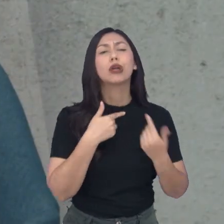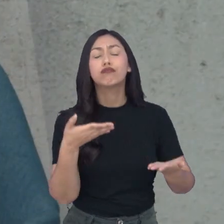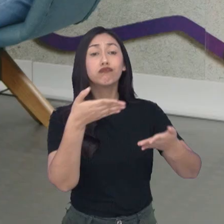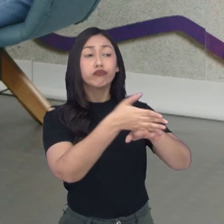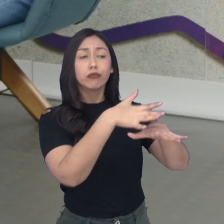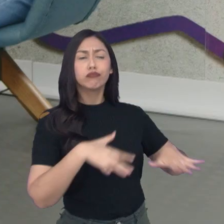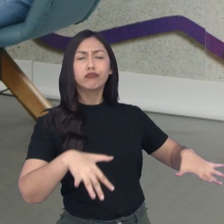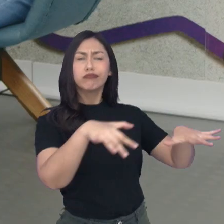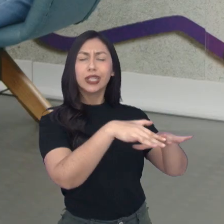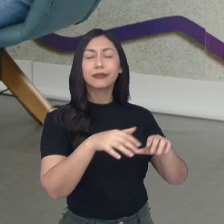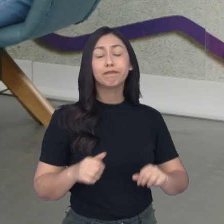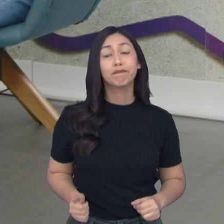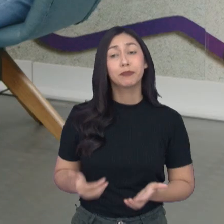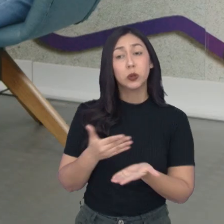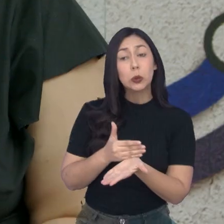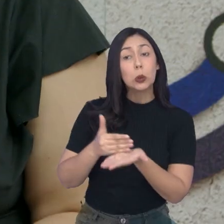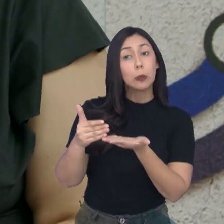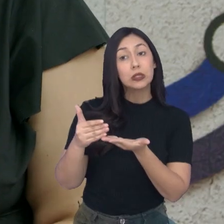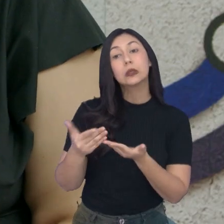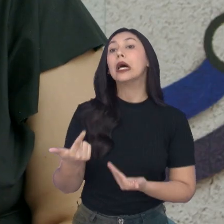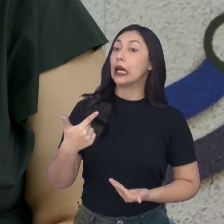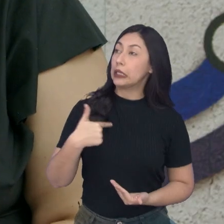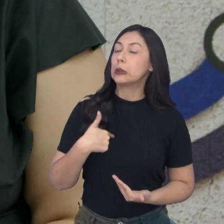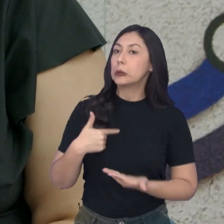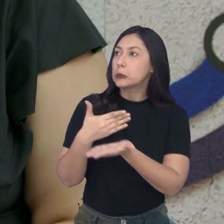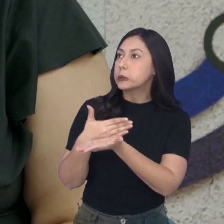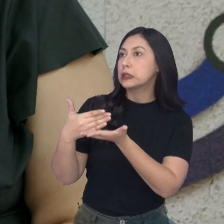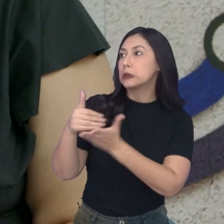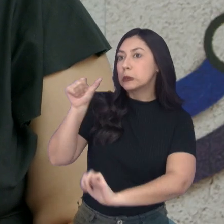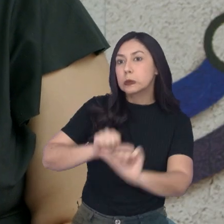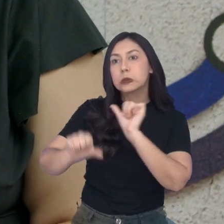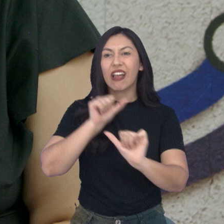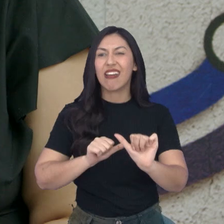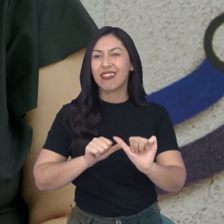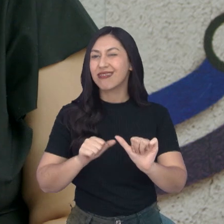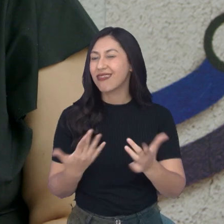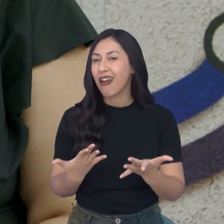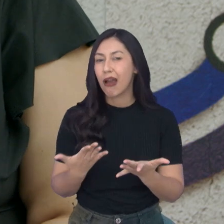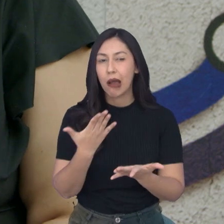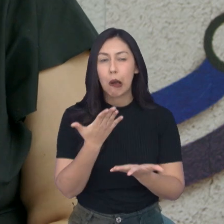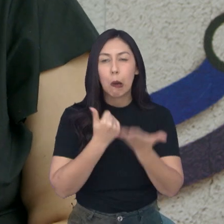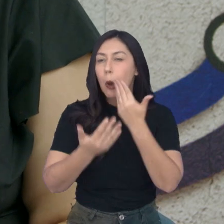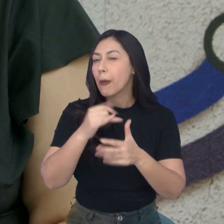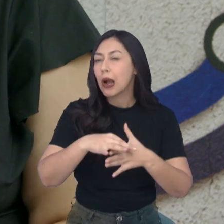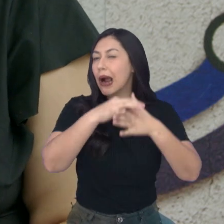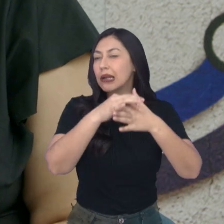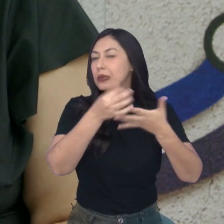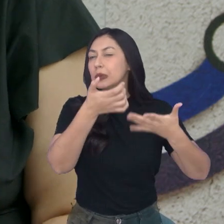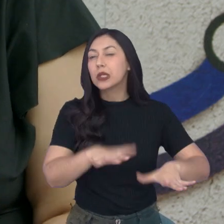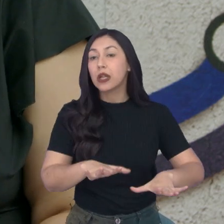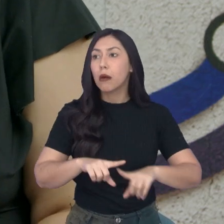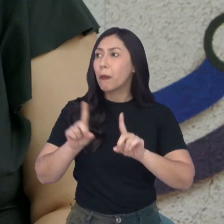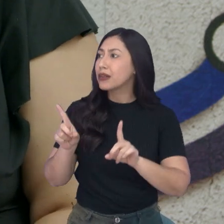mercado? Inicialmente foi quando eu me tornei vegana, né? Quando eu deixei de consumir carne e não encontrar opção, né?